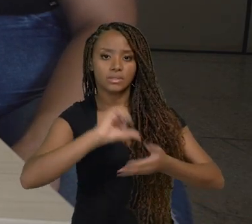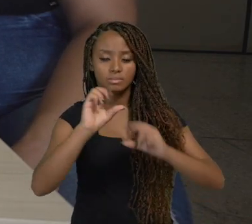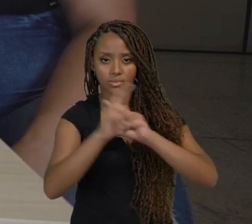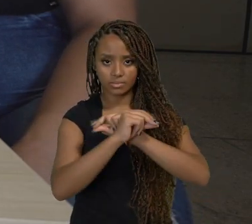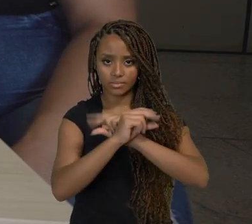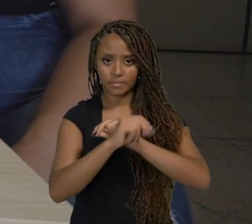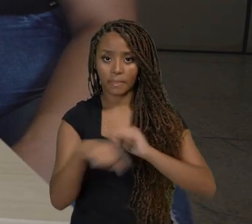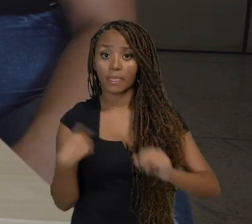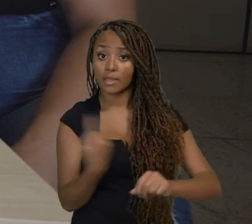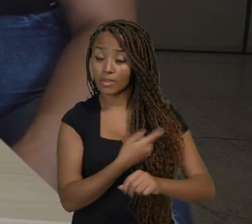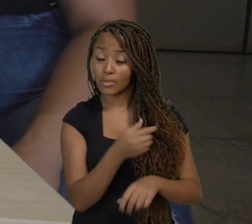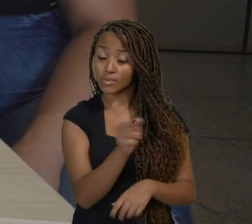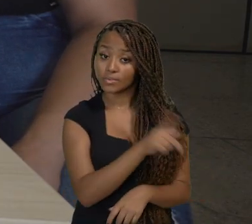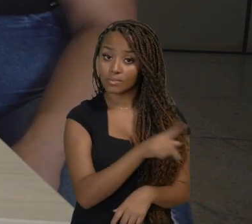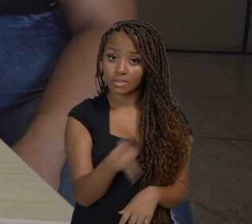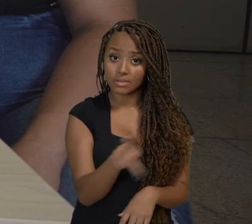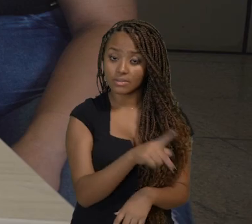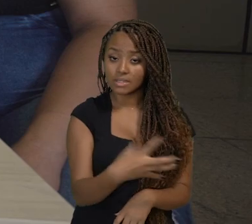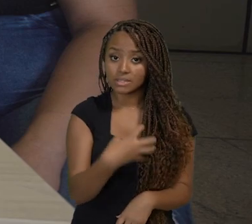docentes, né, nós sentimos muita,